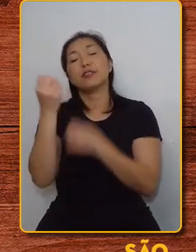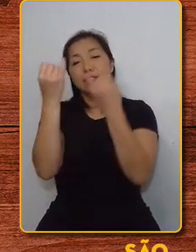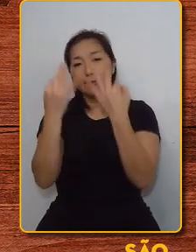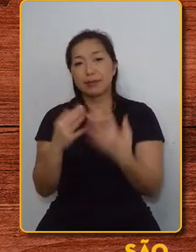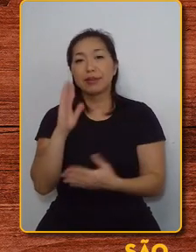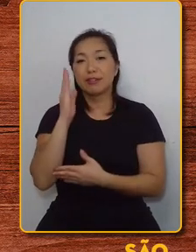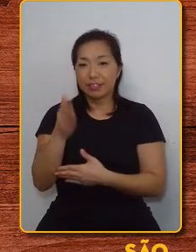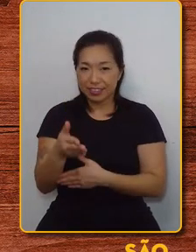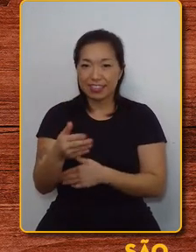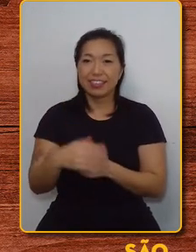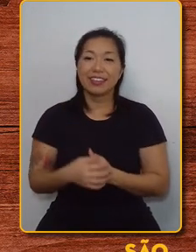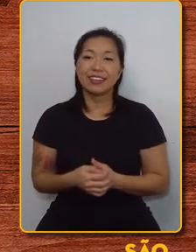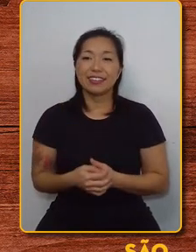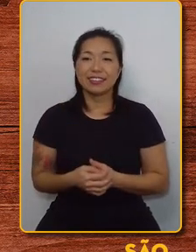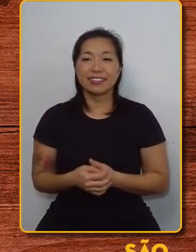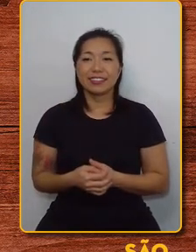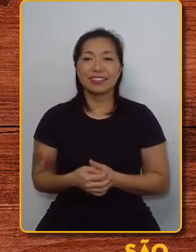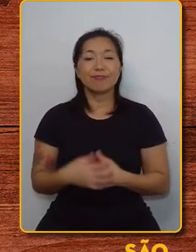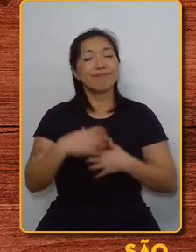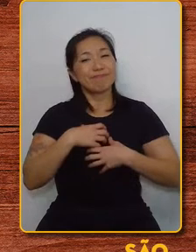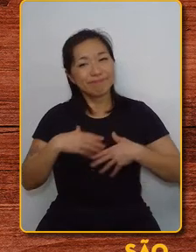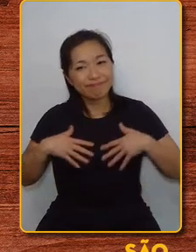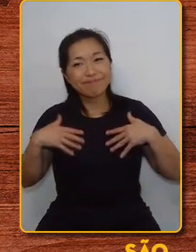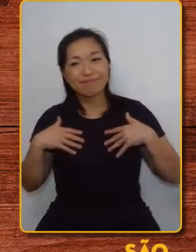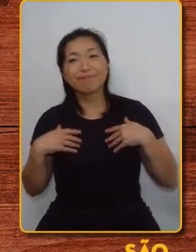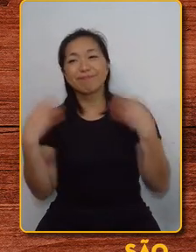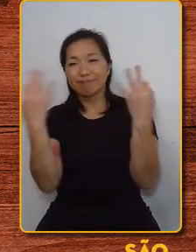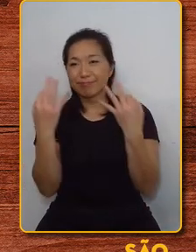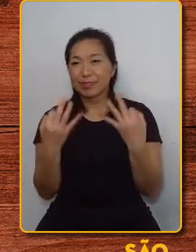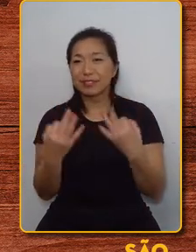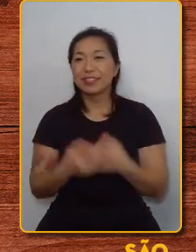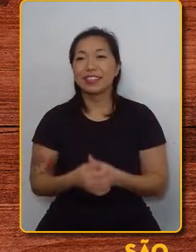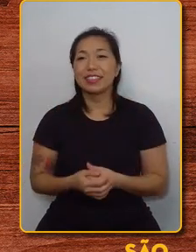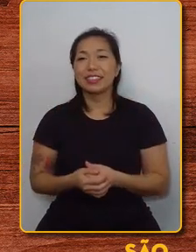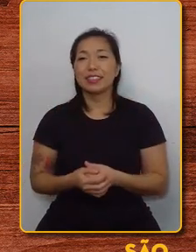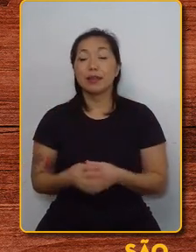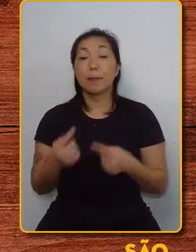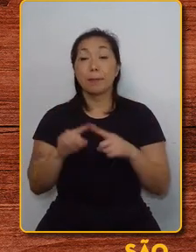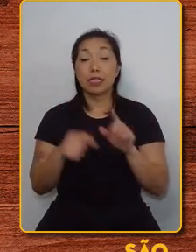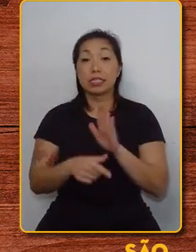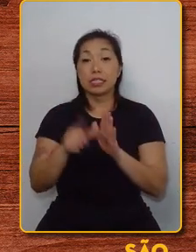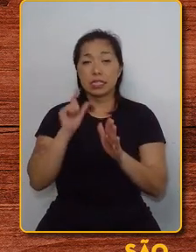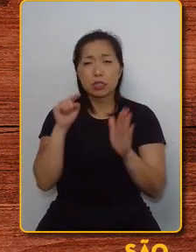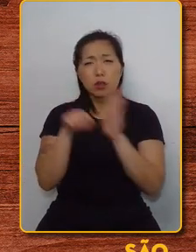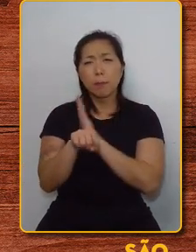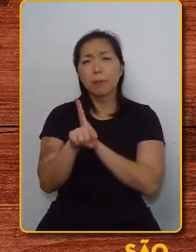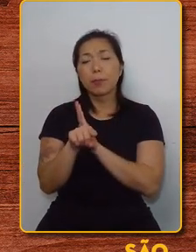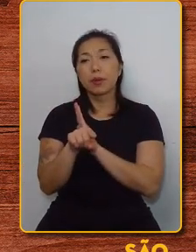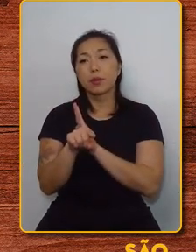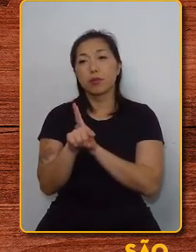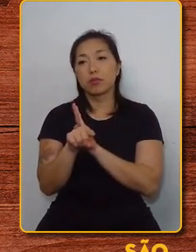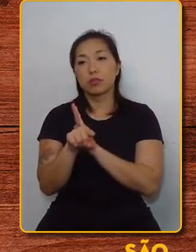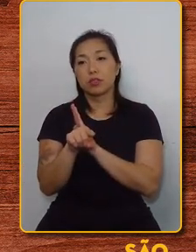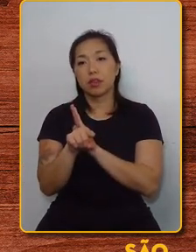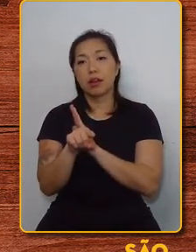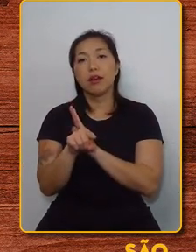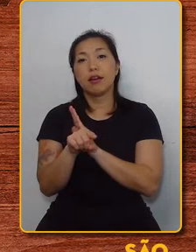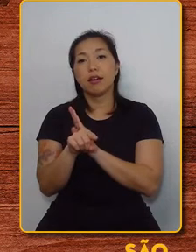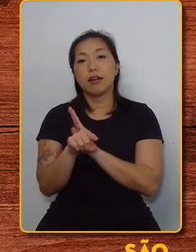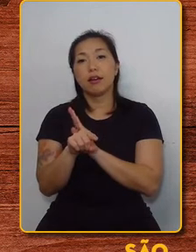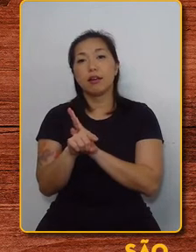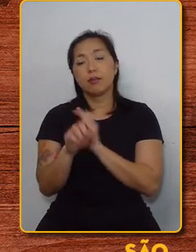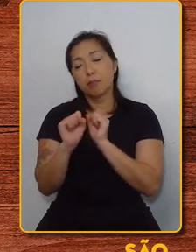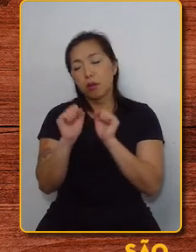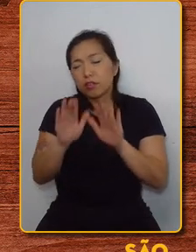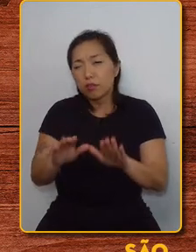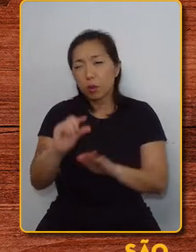grande eloquência, né? Mas eu vou passar só uma perguntinha antes da gente terminar, já que vocês podem ficar um pouquinho